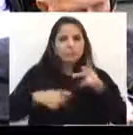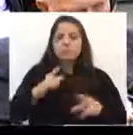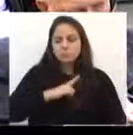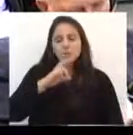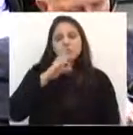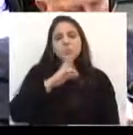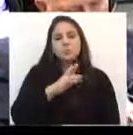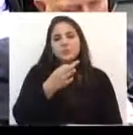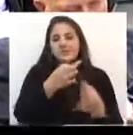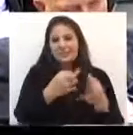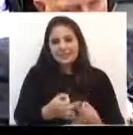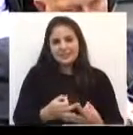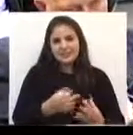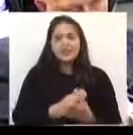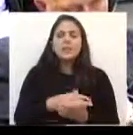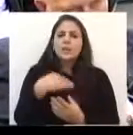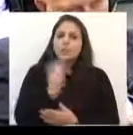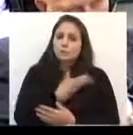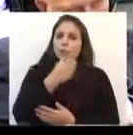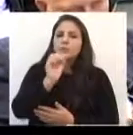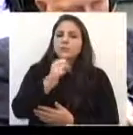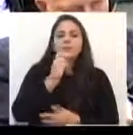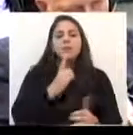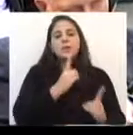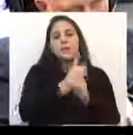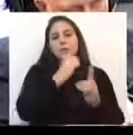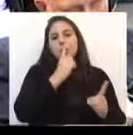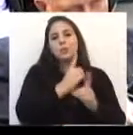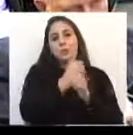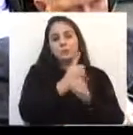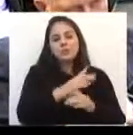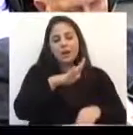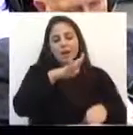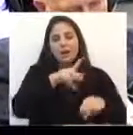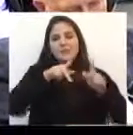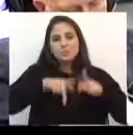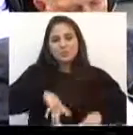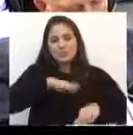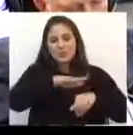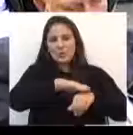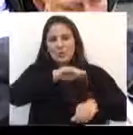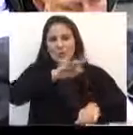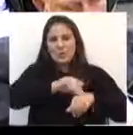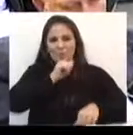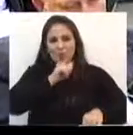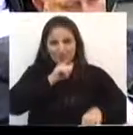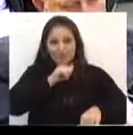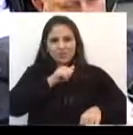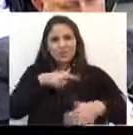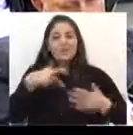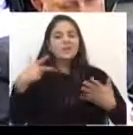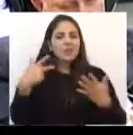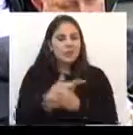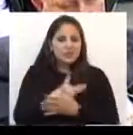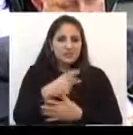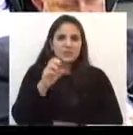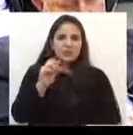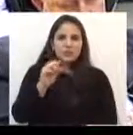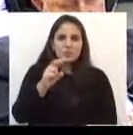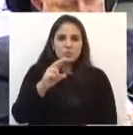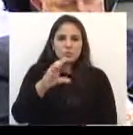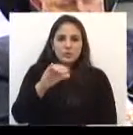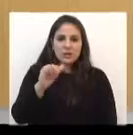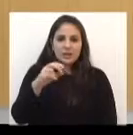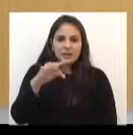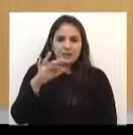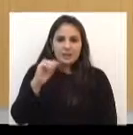resposta e sim, nós vamos encontrar os culpados por o acontecido do sucateamento de frota dos ônibus